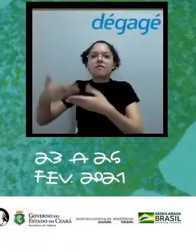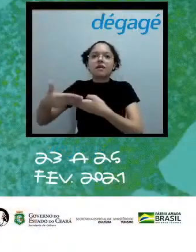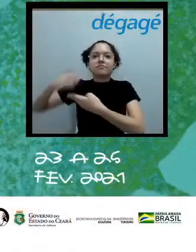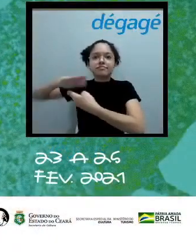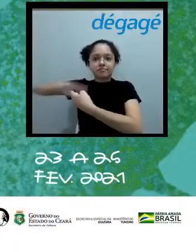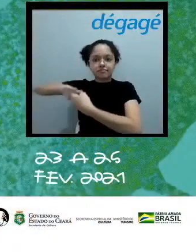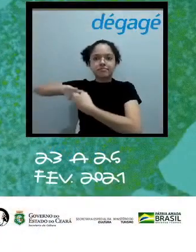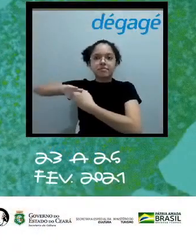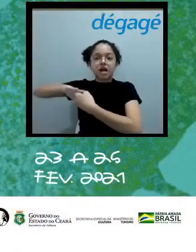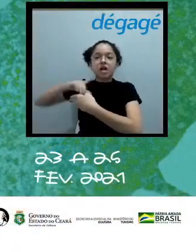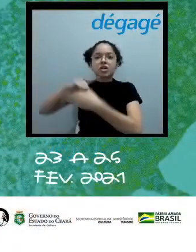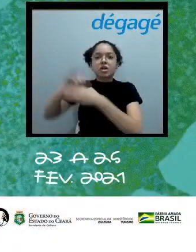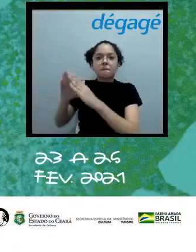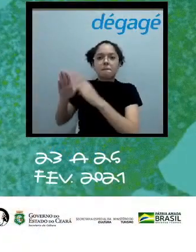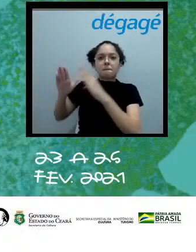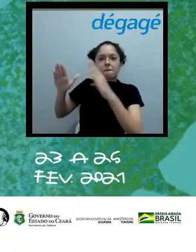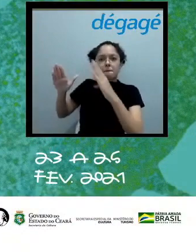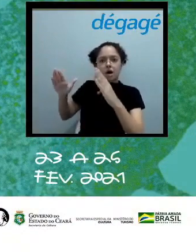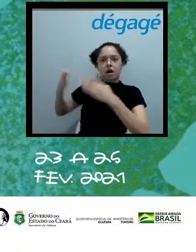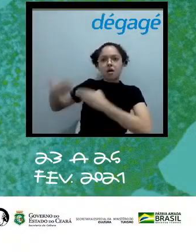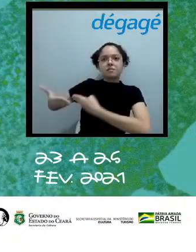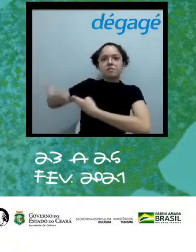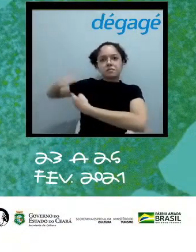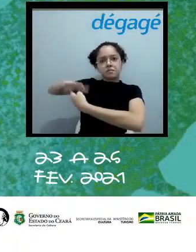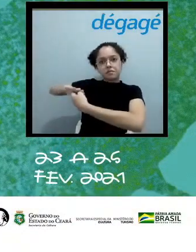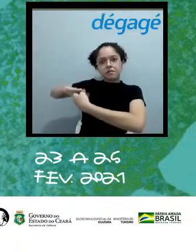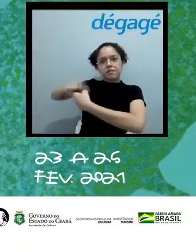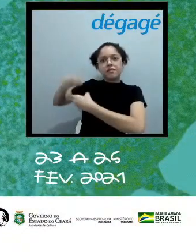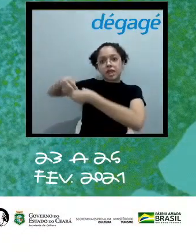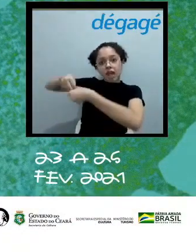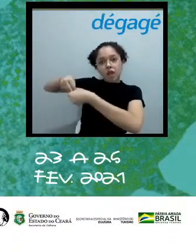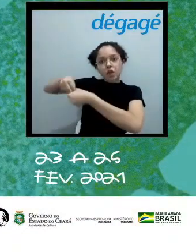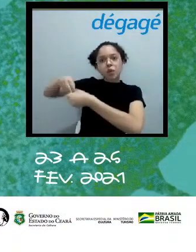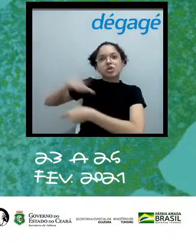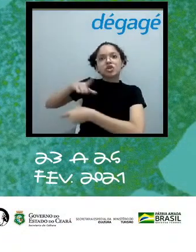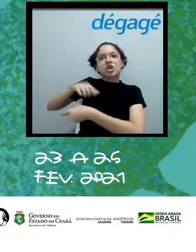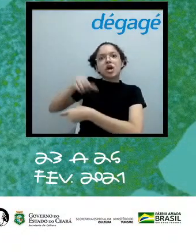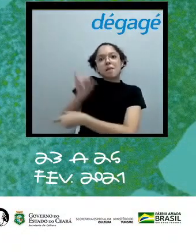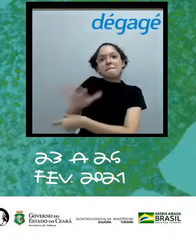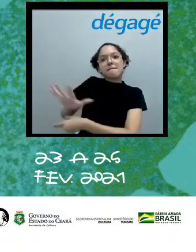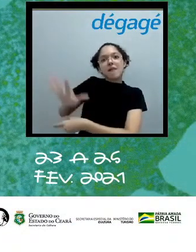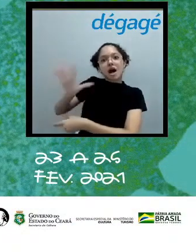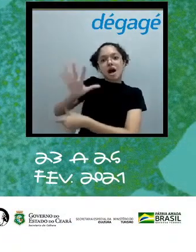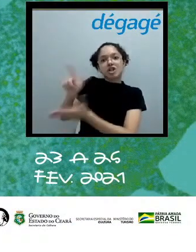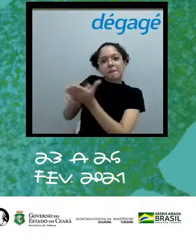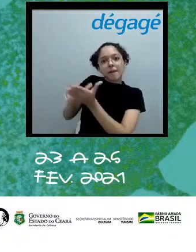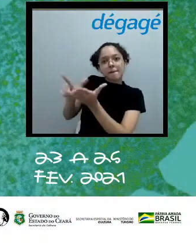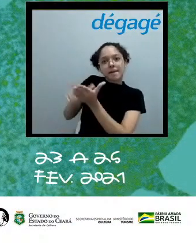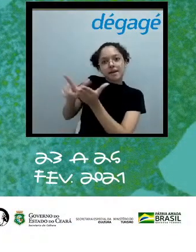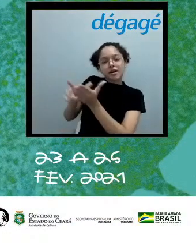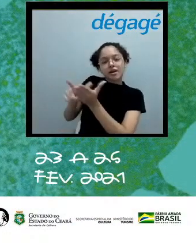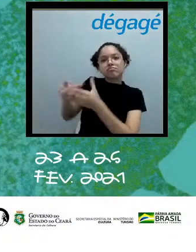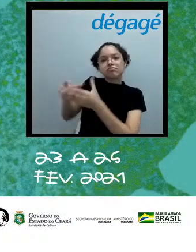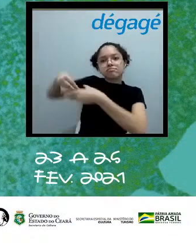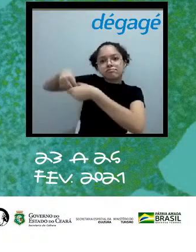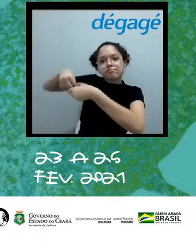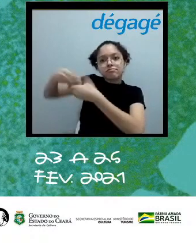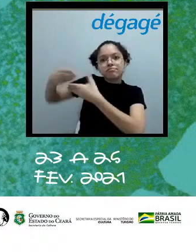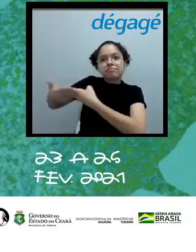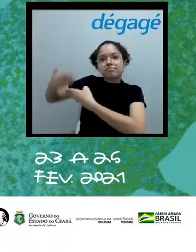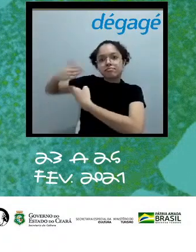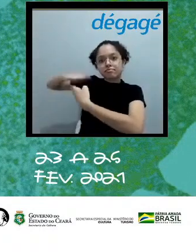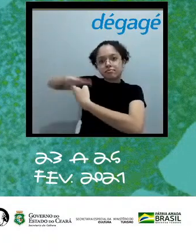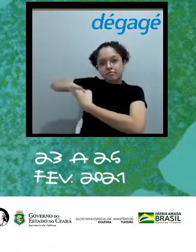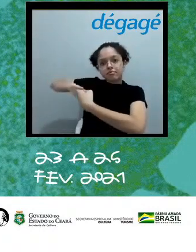maior, a gente dentro dele colocava as imagens e fora a gente ia escrevendo as coisas que a gente achava. Por